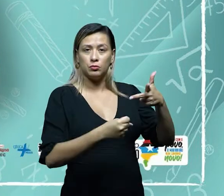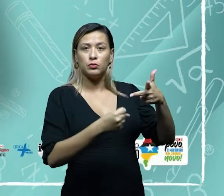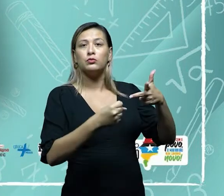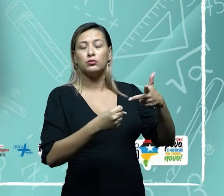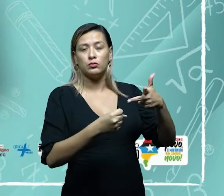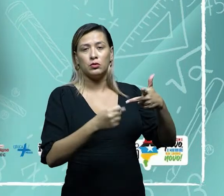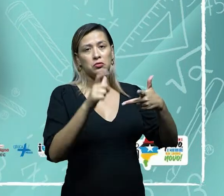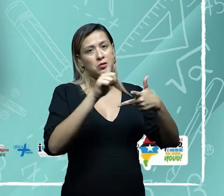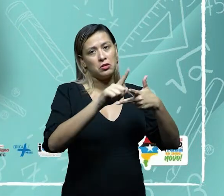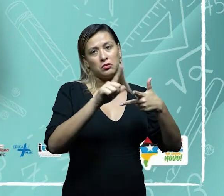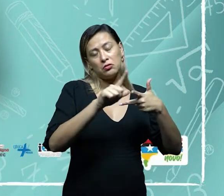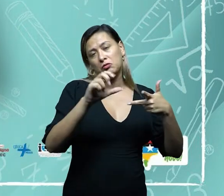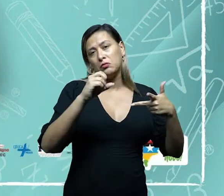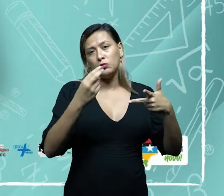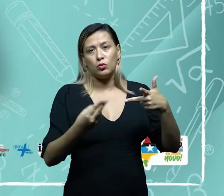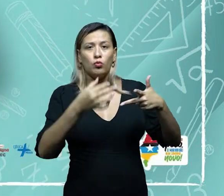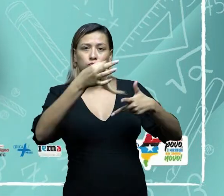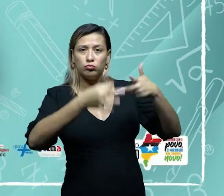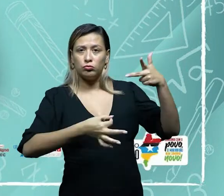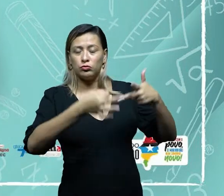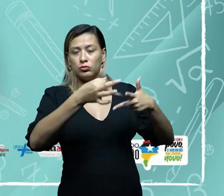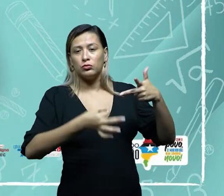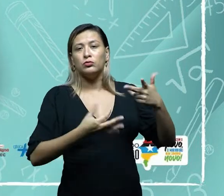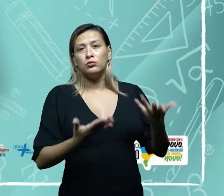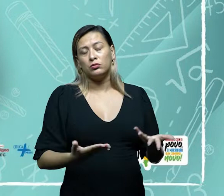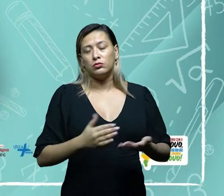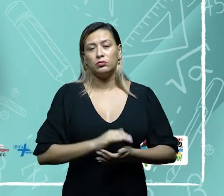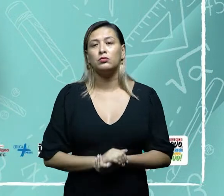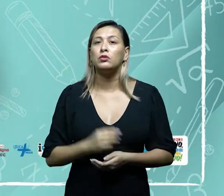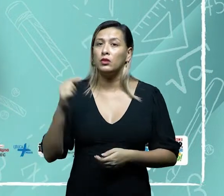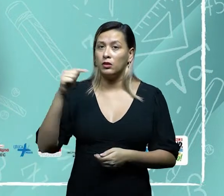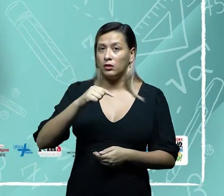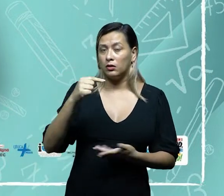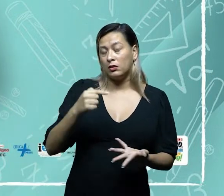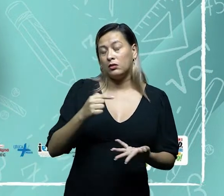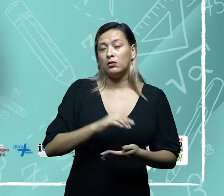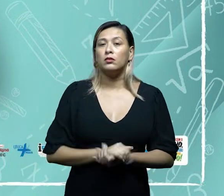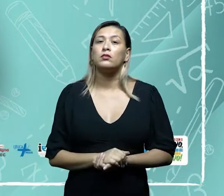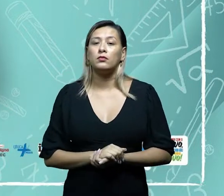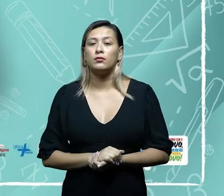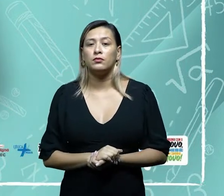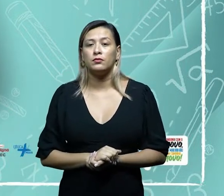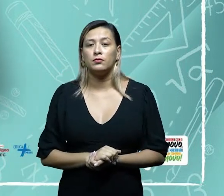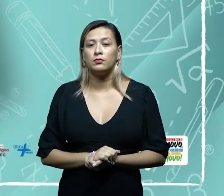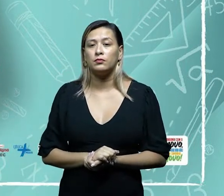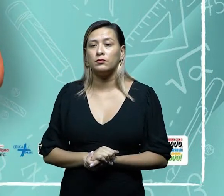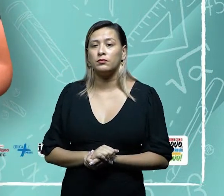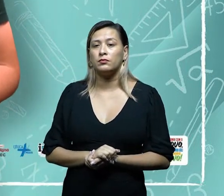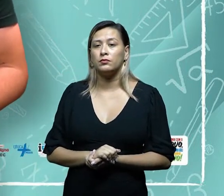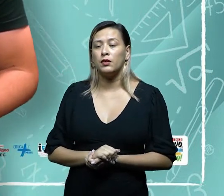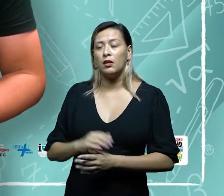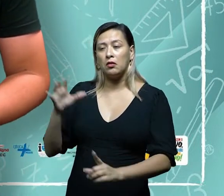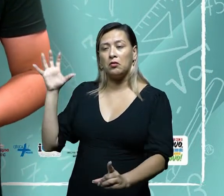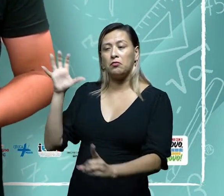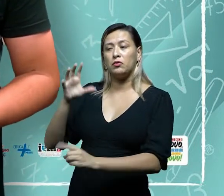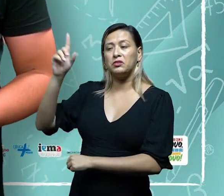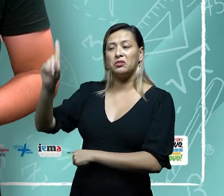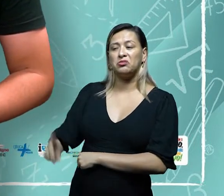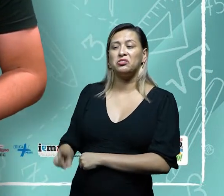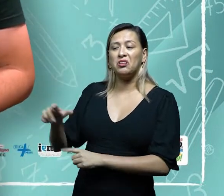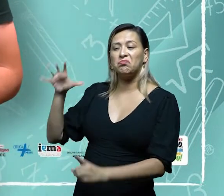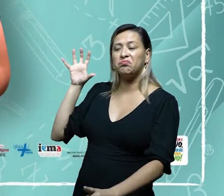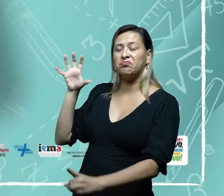judiciário, e essa pessoa, né, ele de fato viola o direito do outro, né, ligado aos direitos humanos. Ele